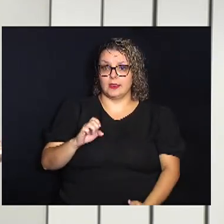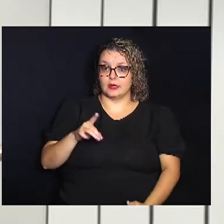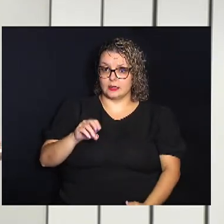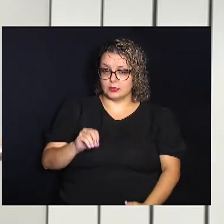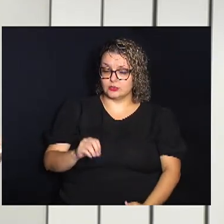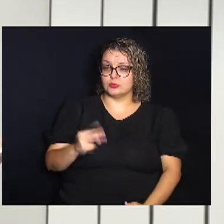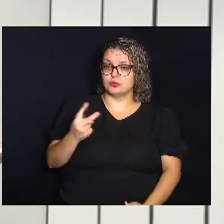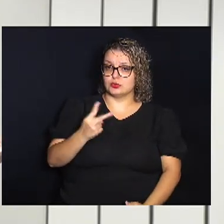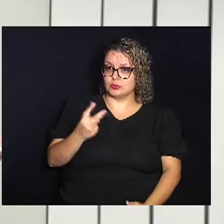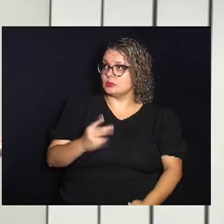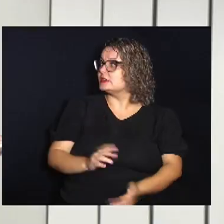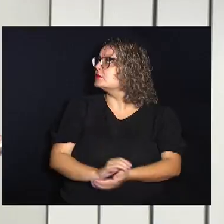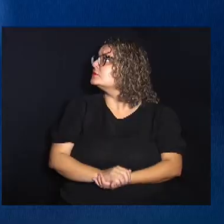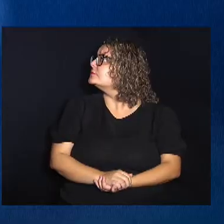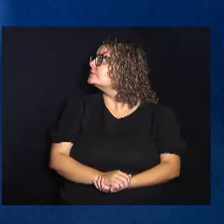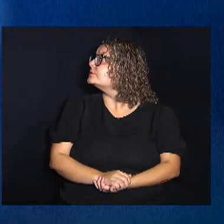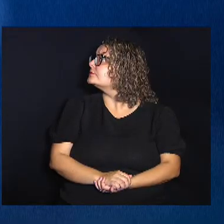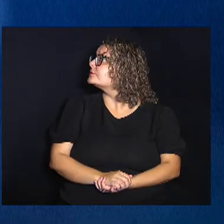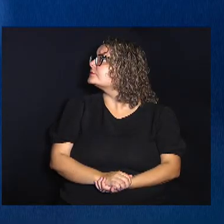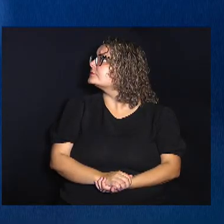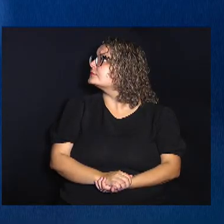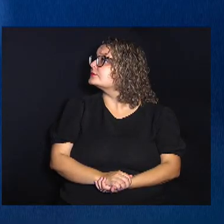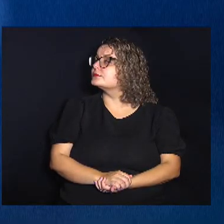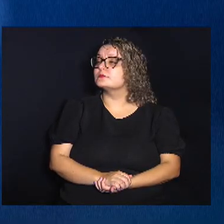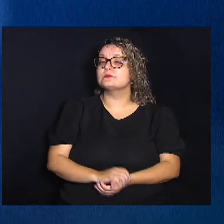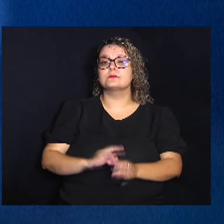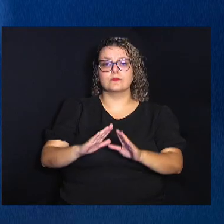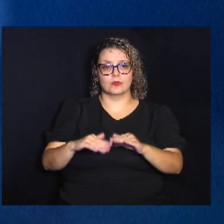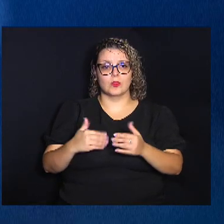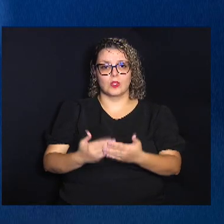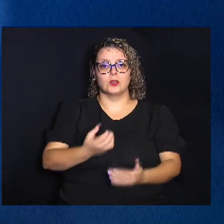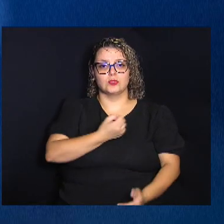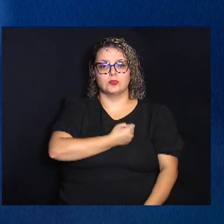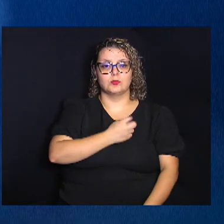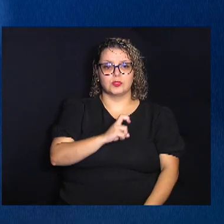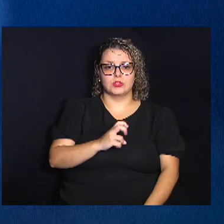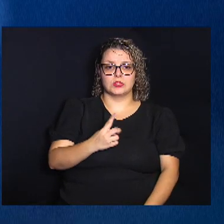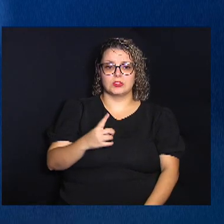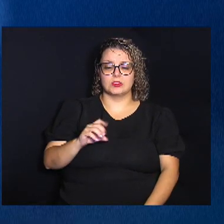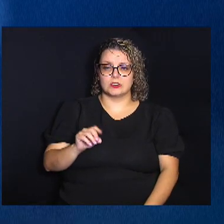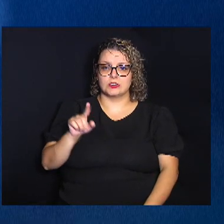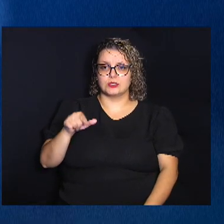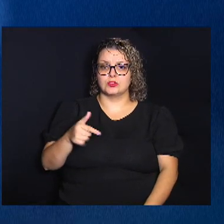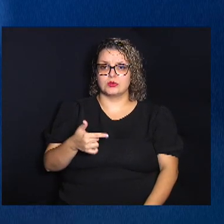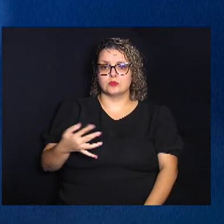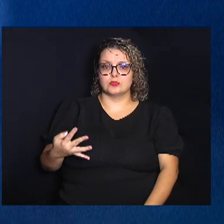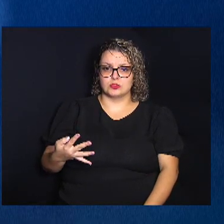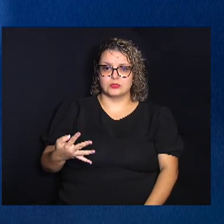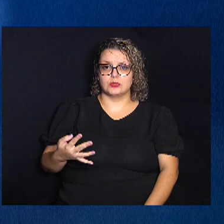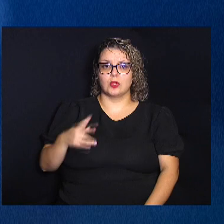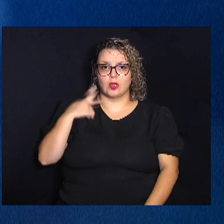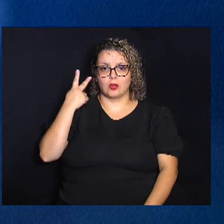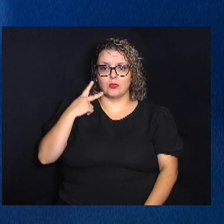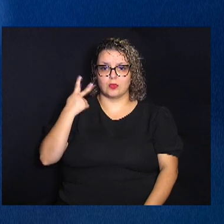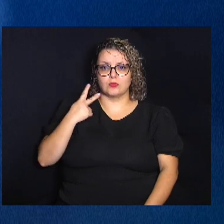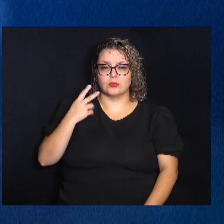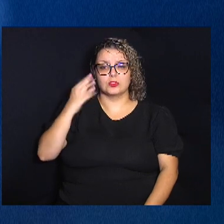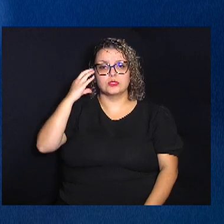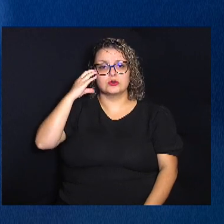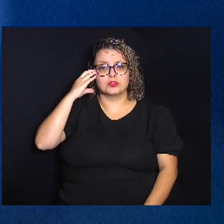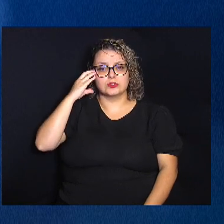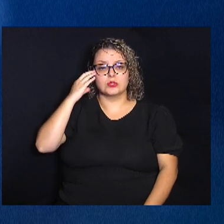2. Por meio do requerimento número 510 de 2024, o vereador Luiz Cirilo